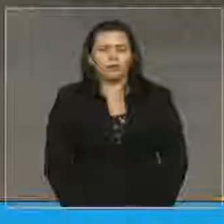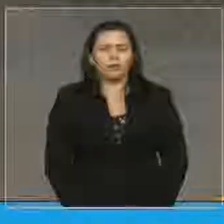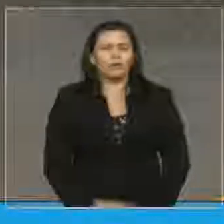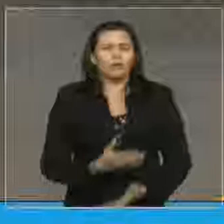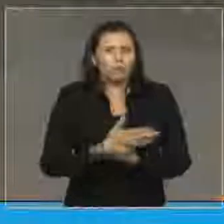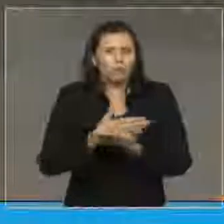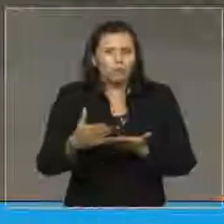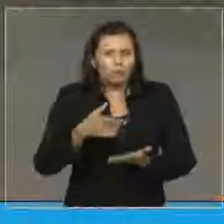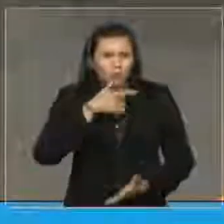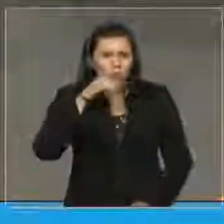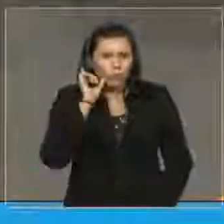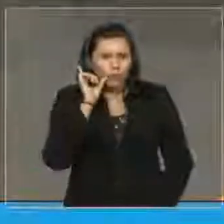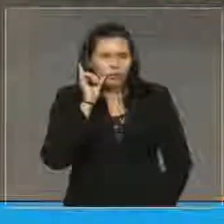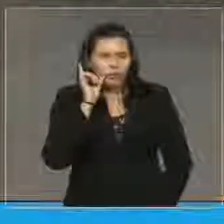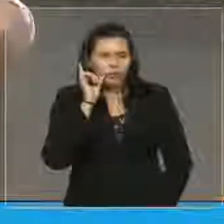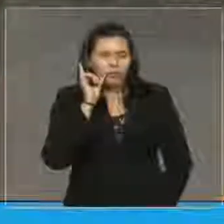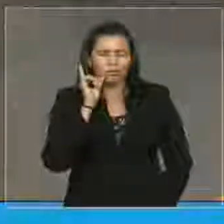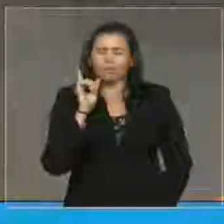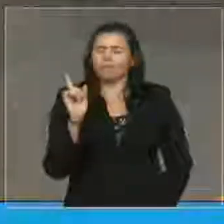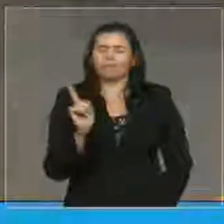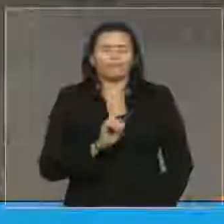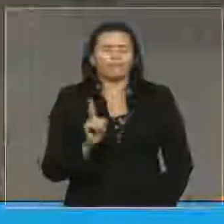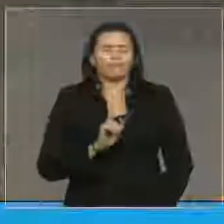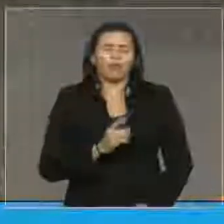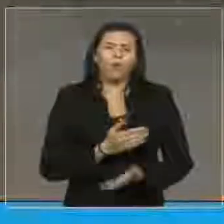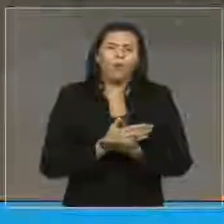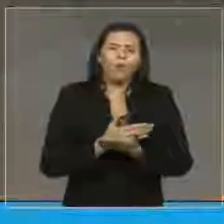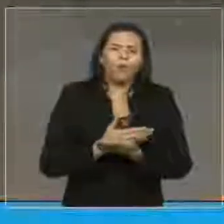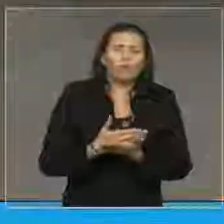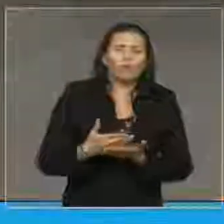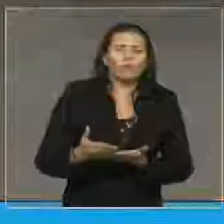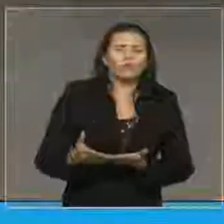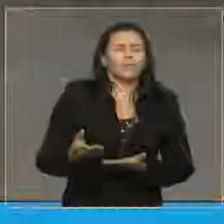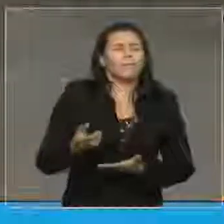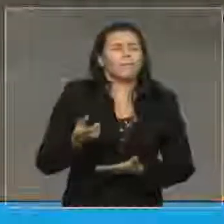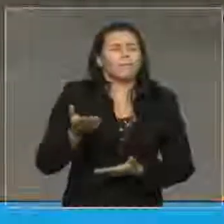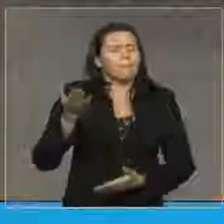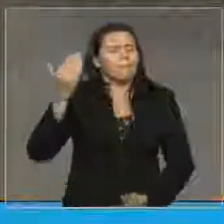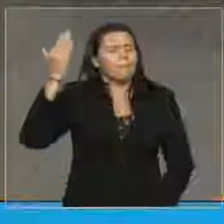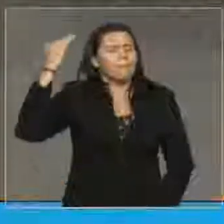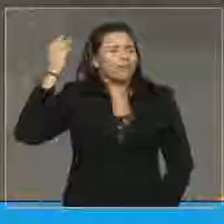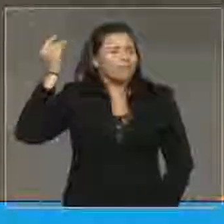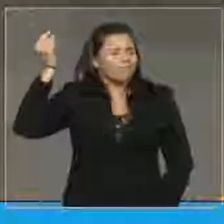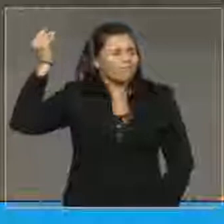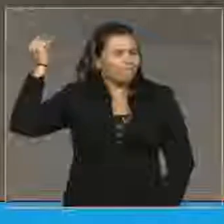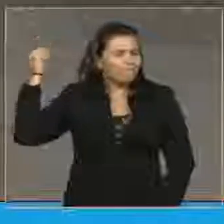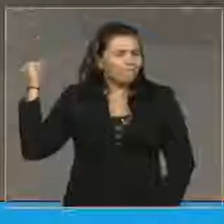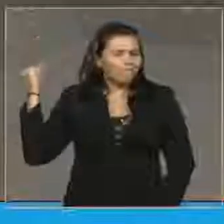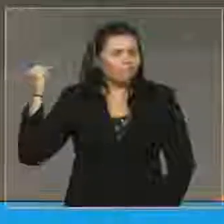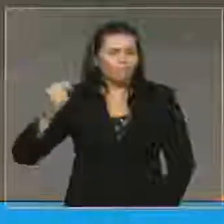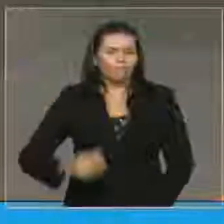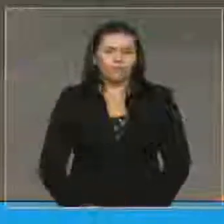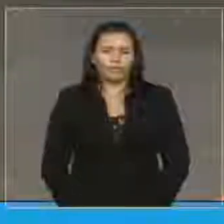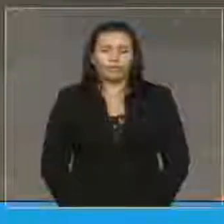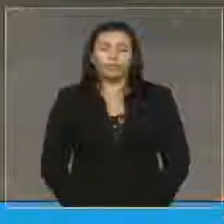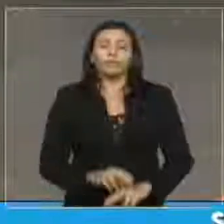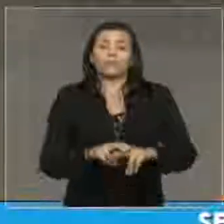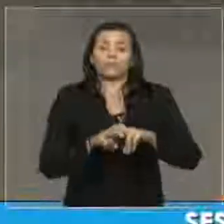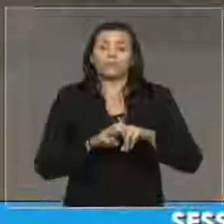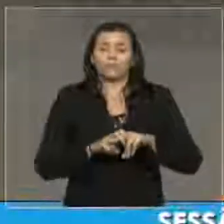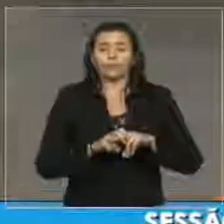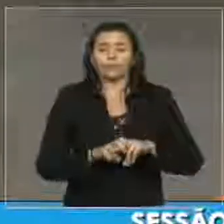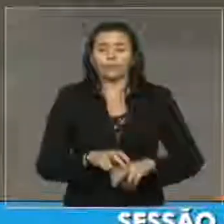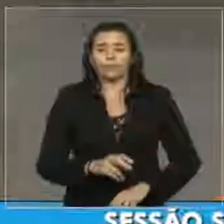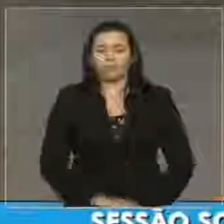ontem, começou muito tempo atrás, fato que nos permitiu ser, até, de